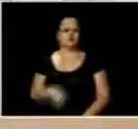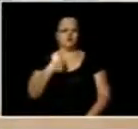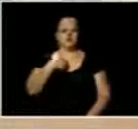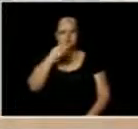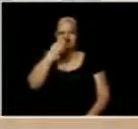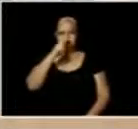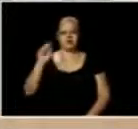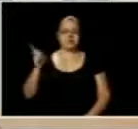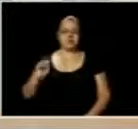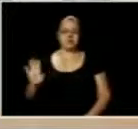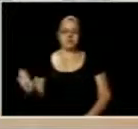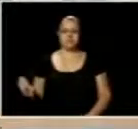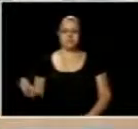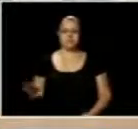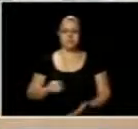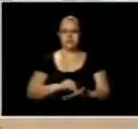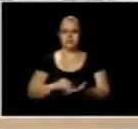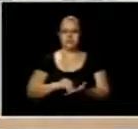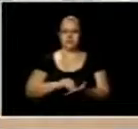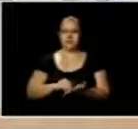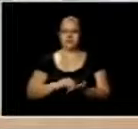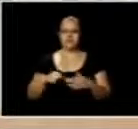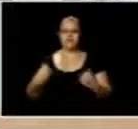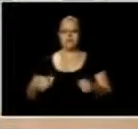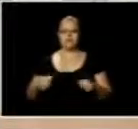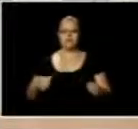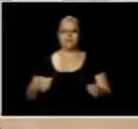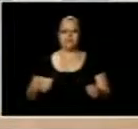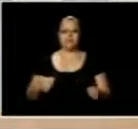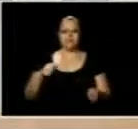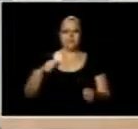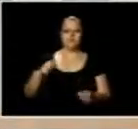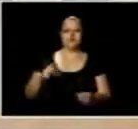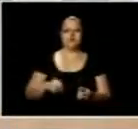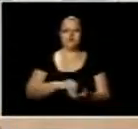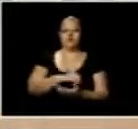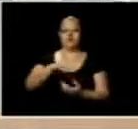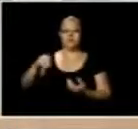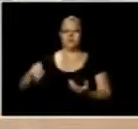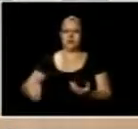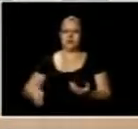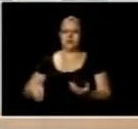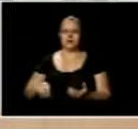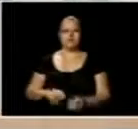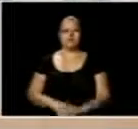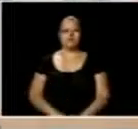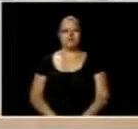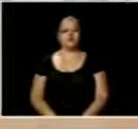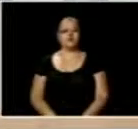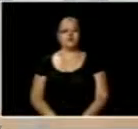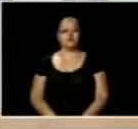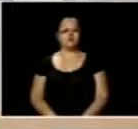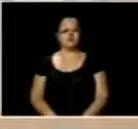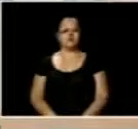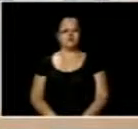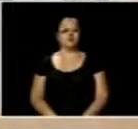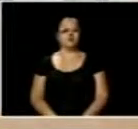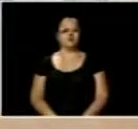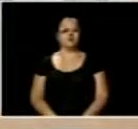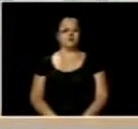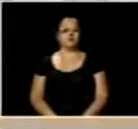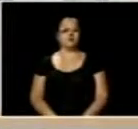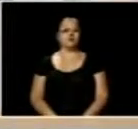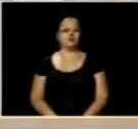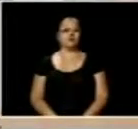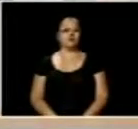o senhor precisa levar em consideração o que nós estamos falando, porque eu entendo que isso daqui não vai fomentar a política, vai pelo